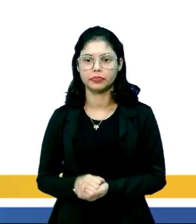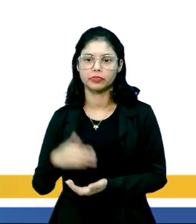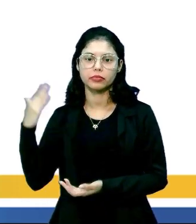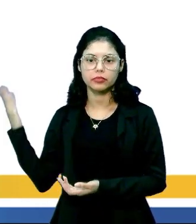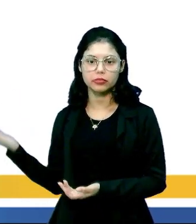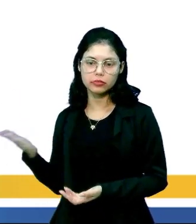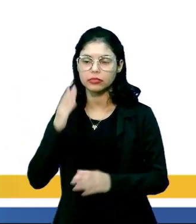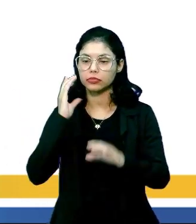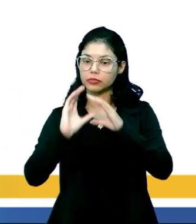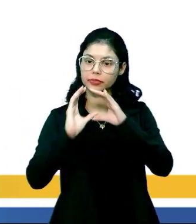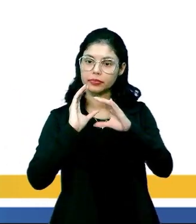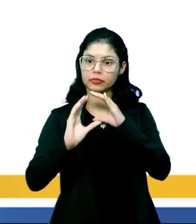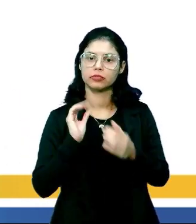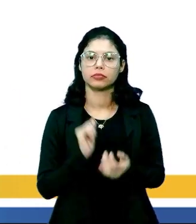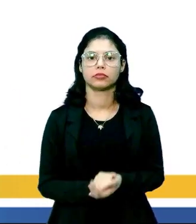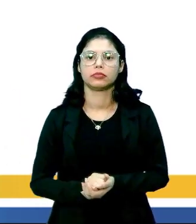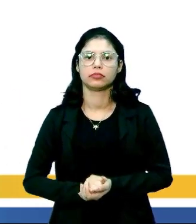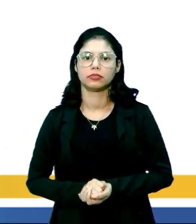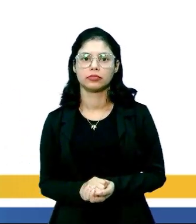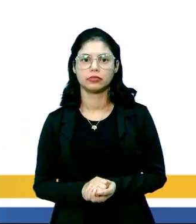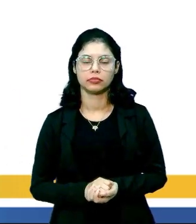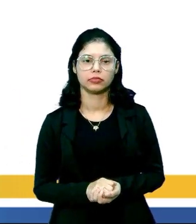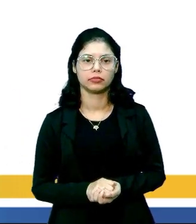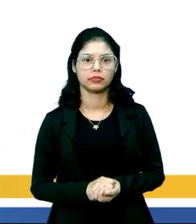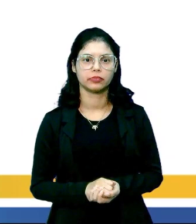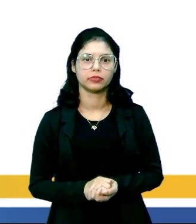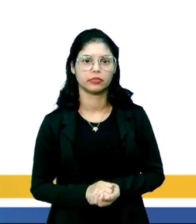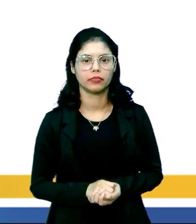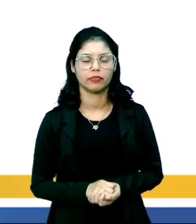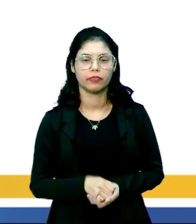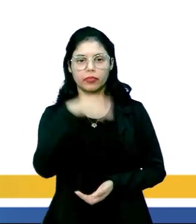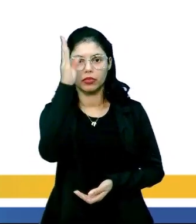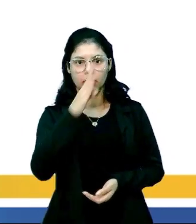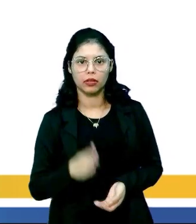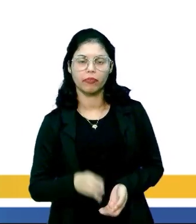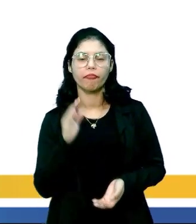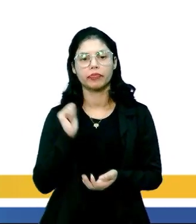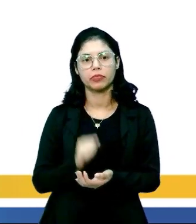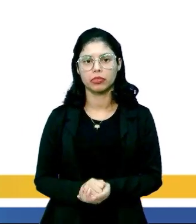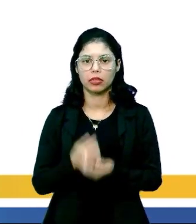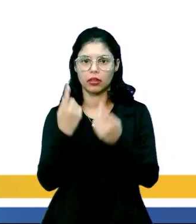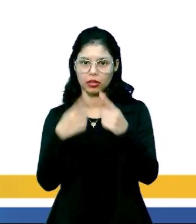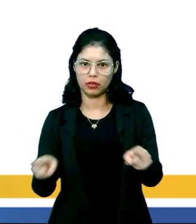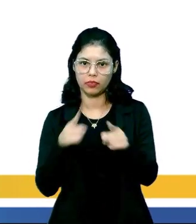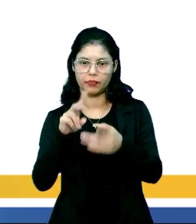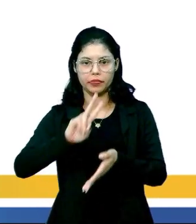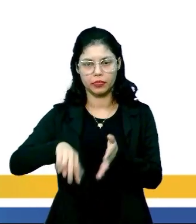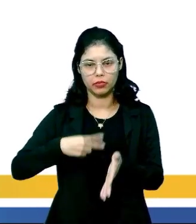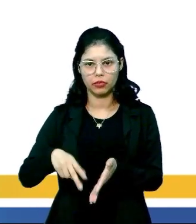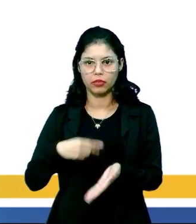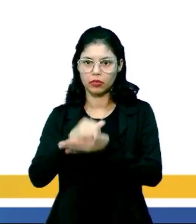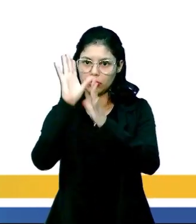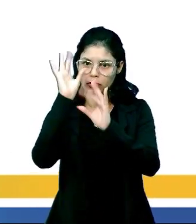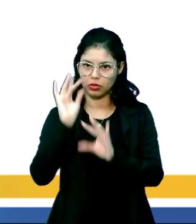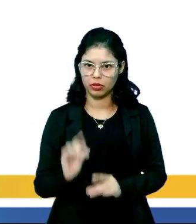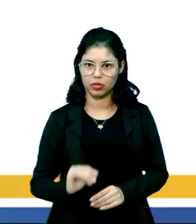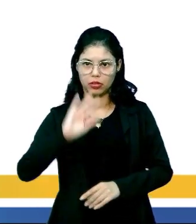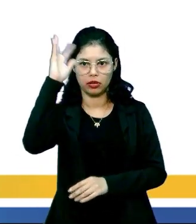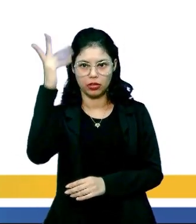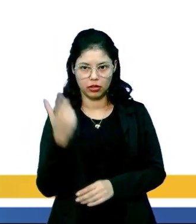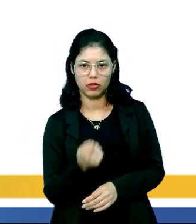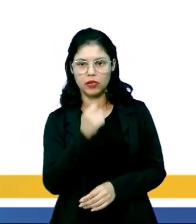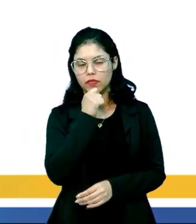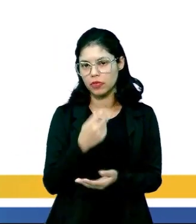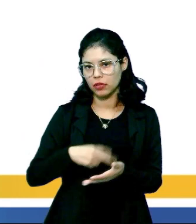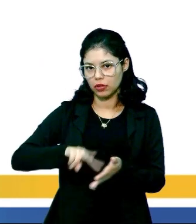ali o cantor e compositor Diogo Nogueira brazilian music J and dance style é um